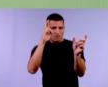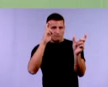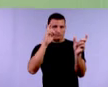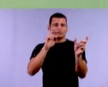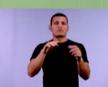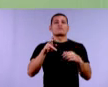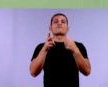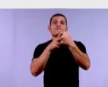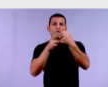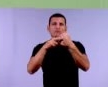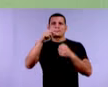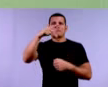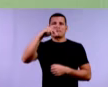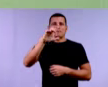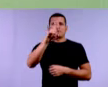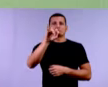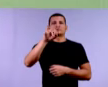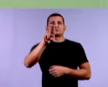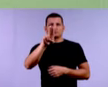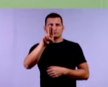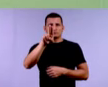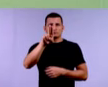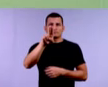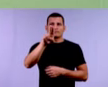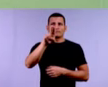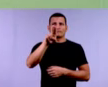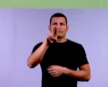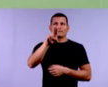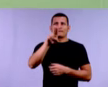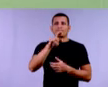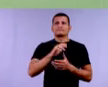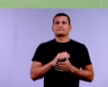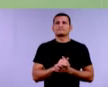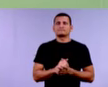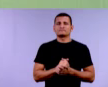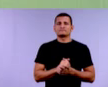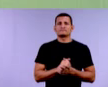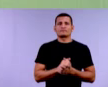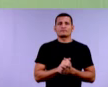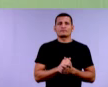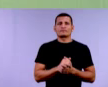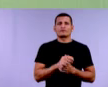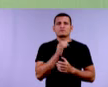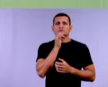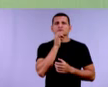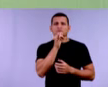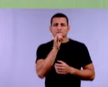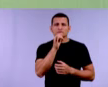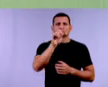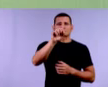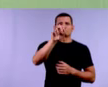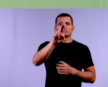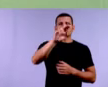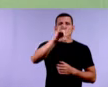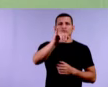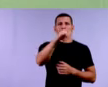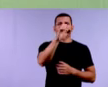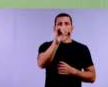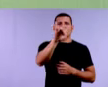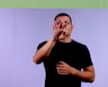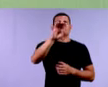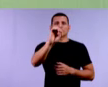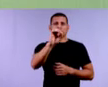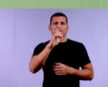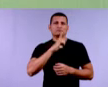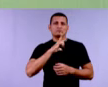Pediu. Ok? E se o sujeito for composto? Ou seja, se tiver mais que